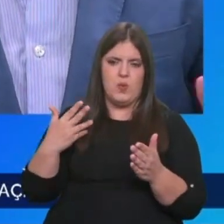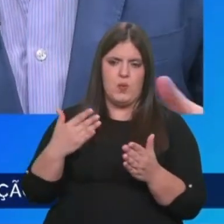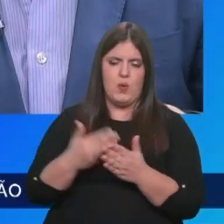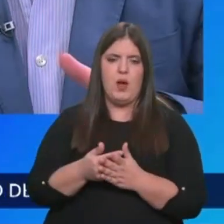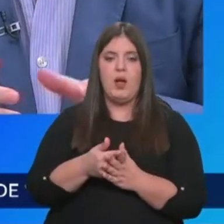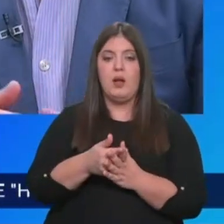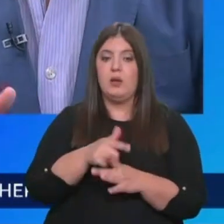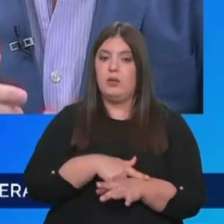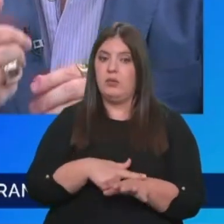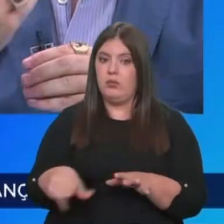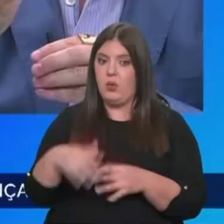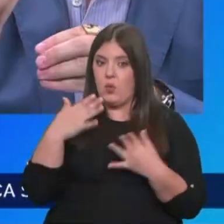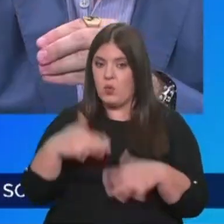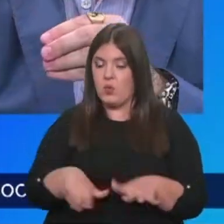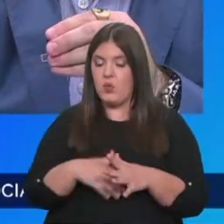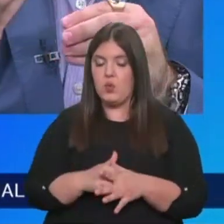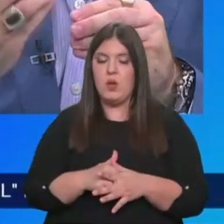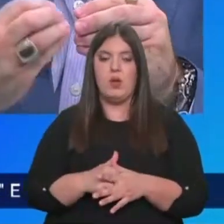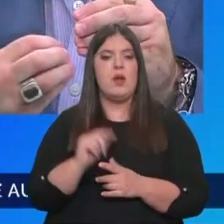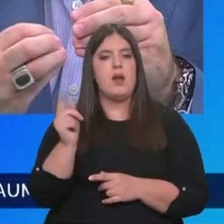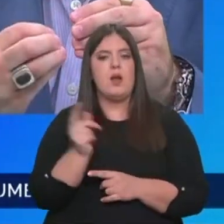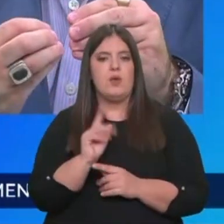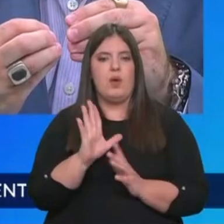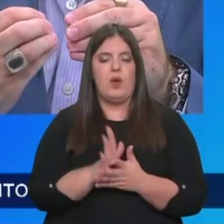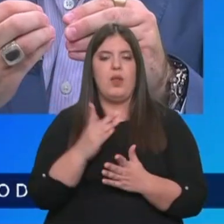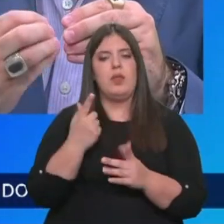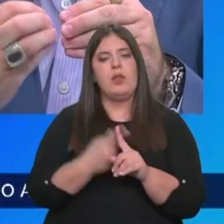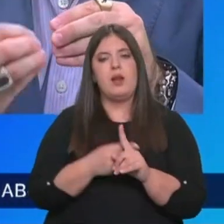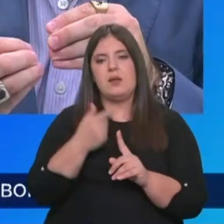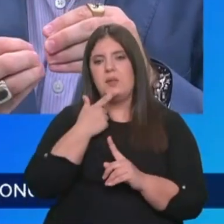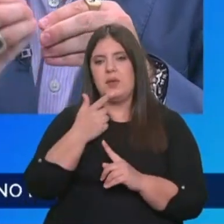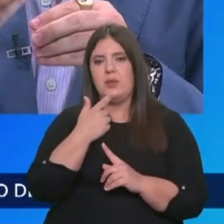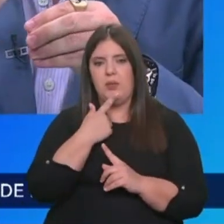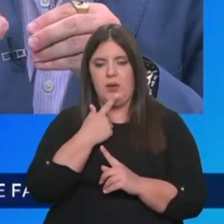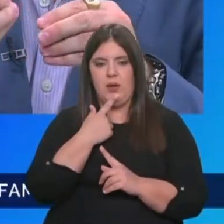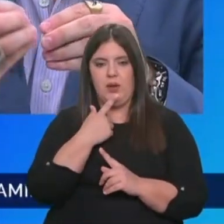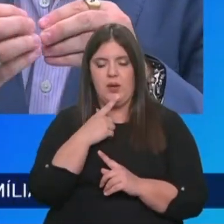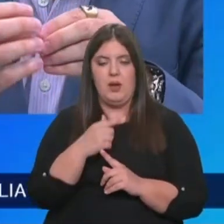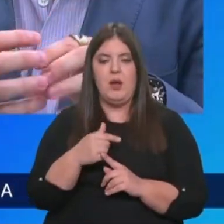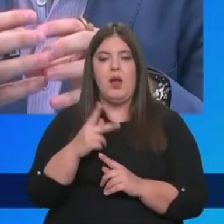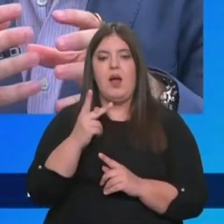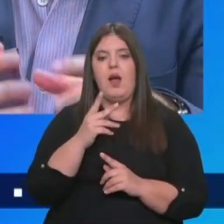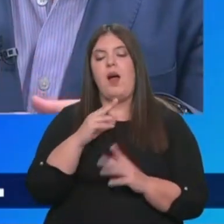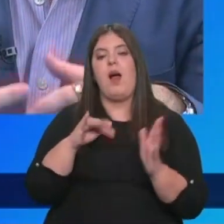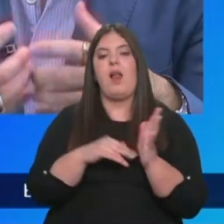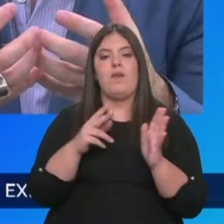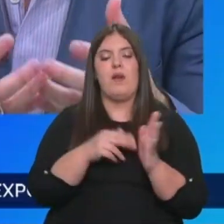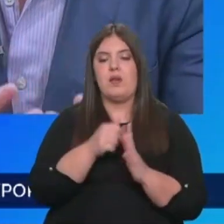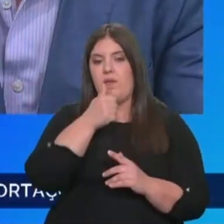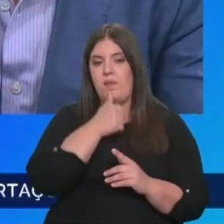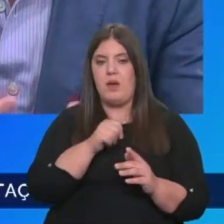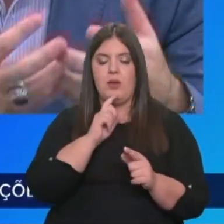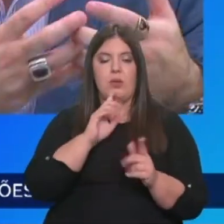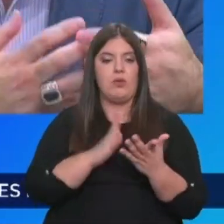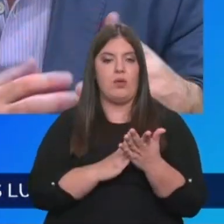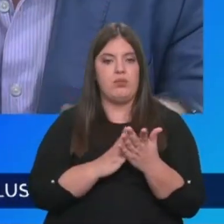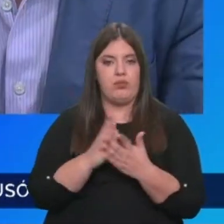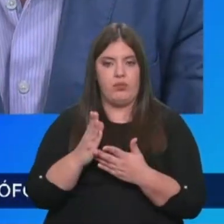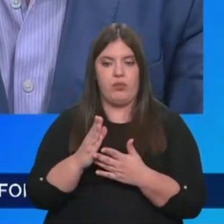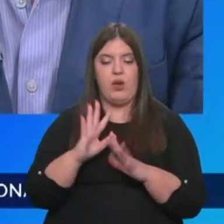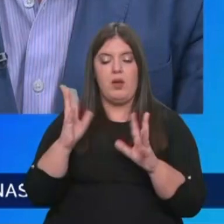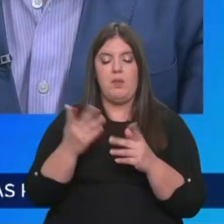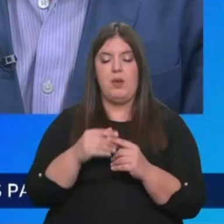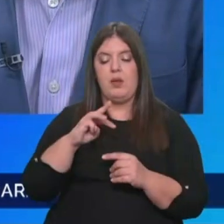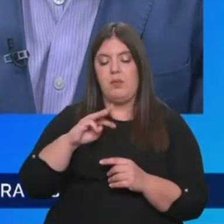tipo de experiências. E não só interessa aqui perceber como é que a alface vermelha consegue prosperar em ambiente